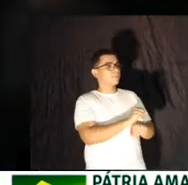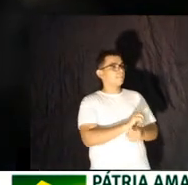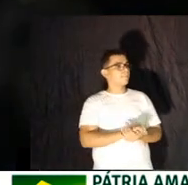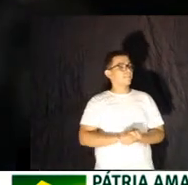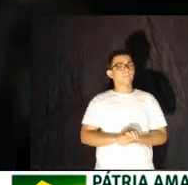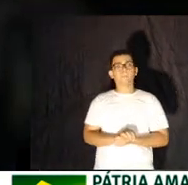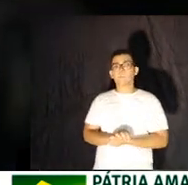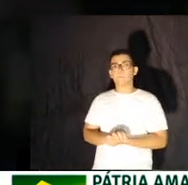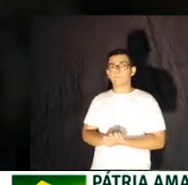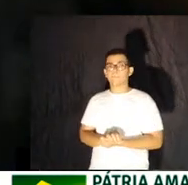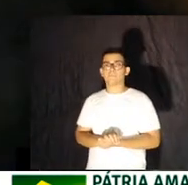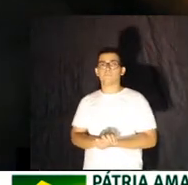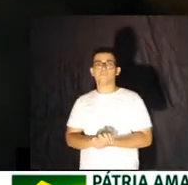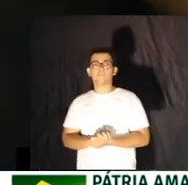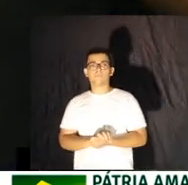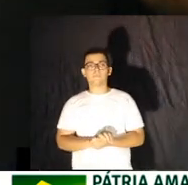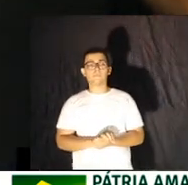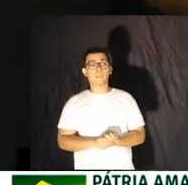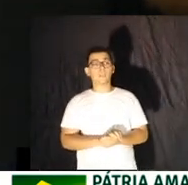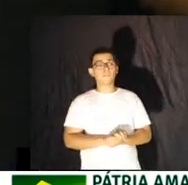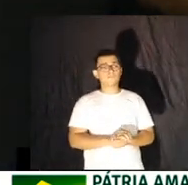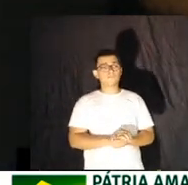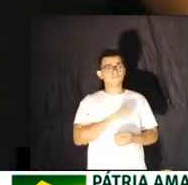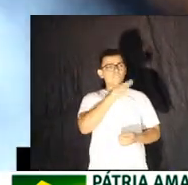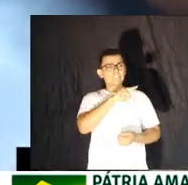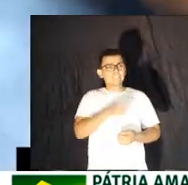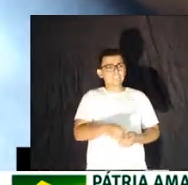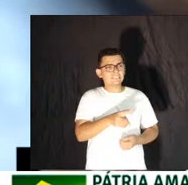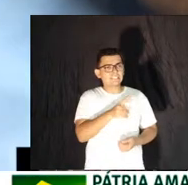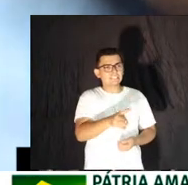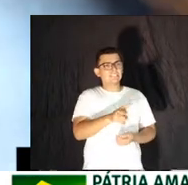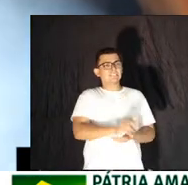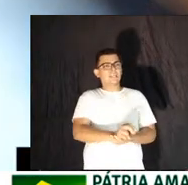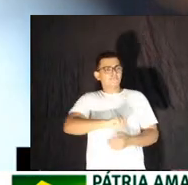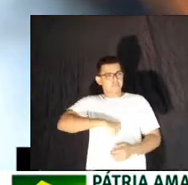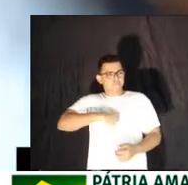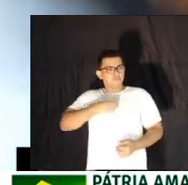Você com raiva me atacando e eu só com um beijo dou um troco.